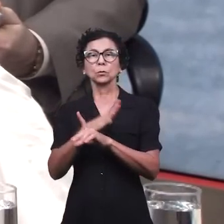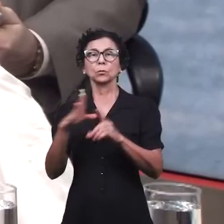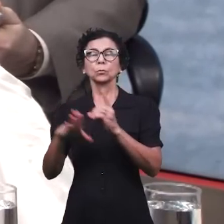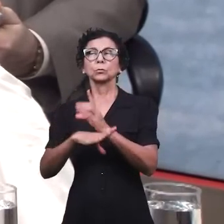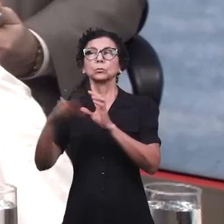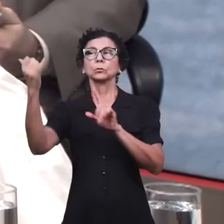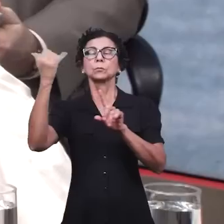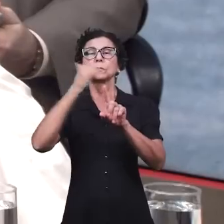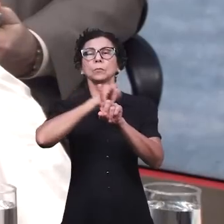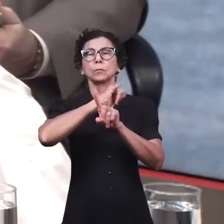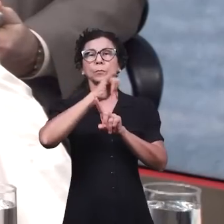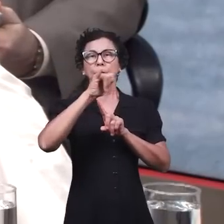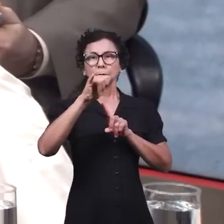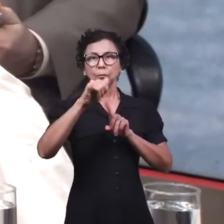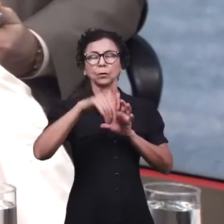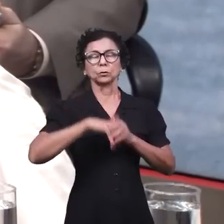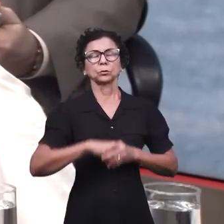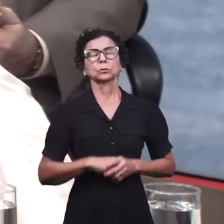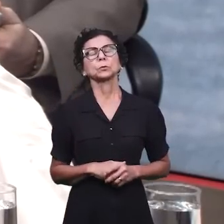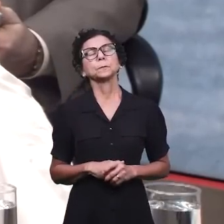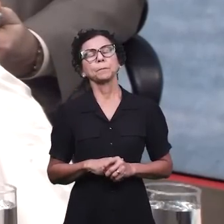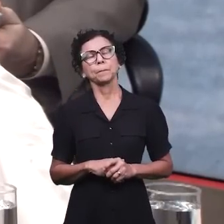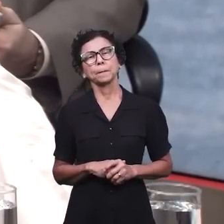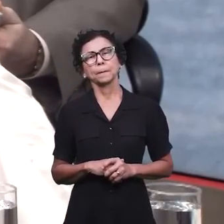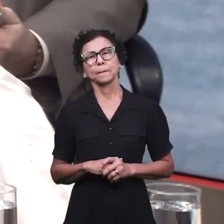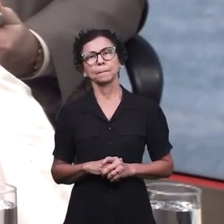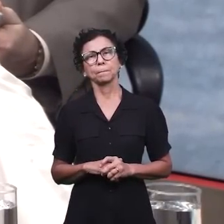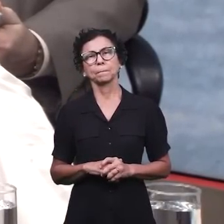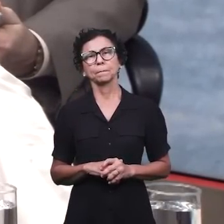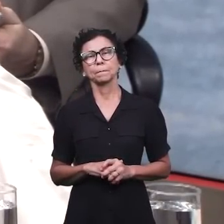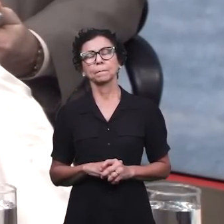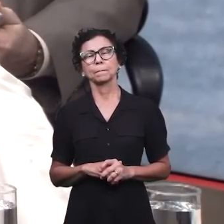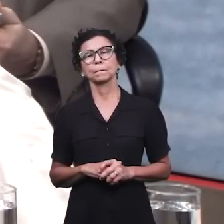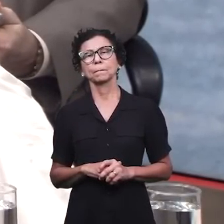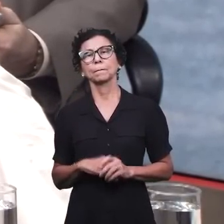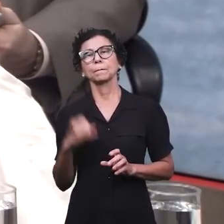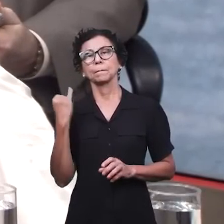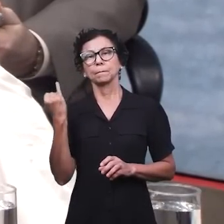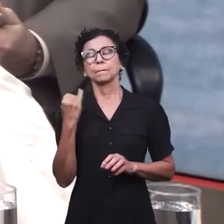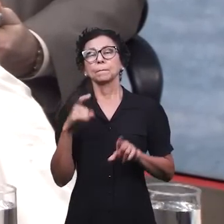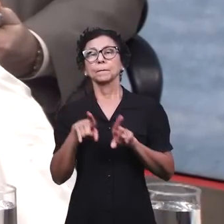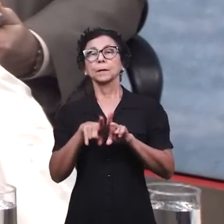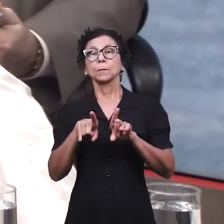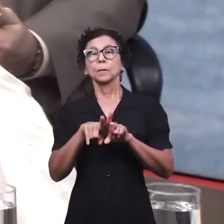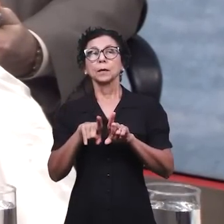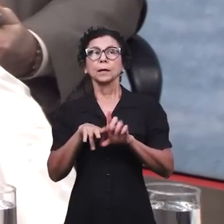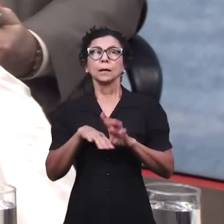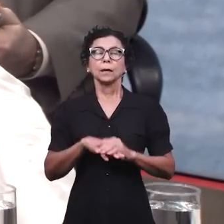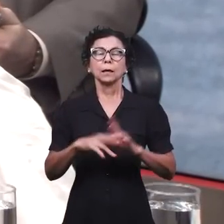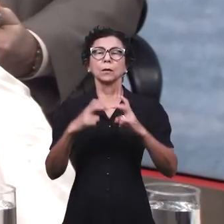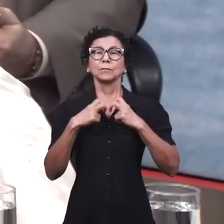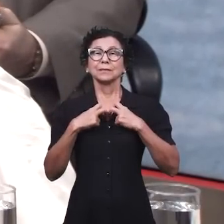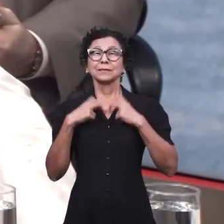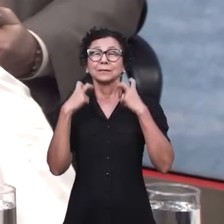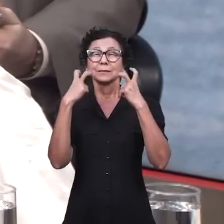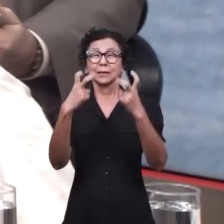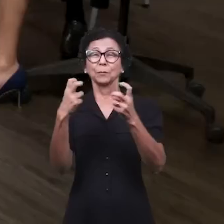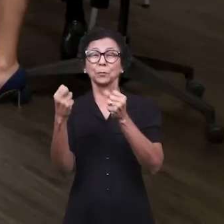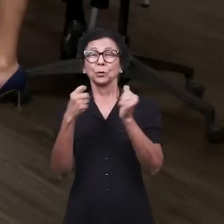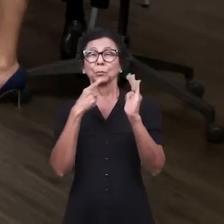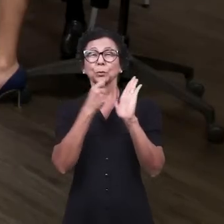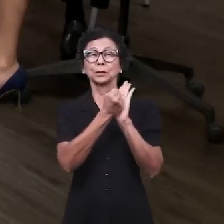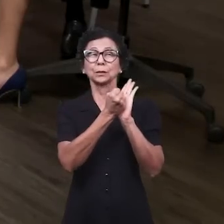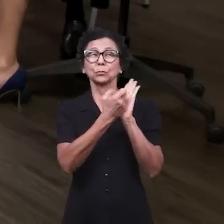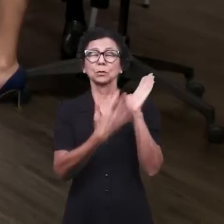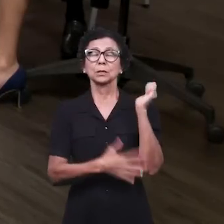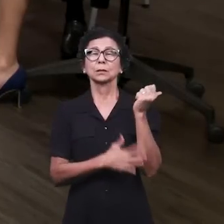culto, nós já clamávamos pelo sangue de Jesus, porque o clamor pelo sangue de Jesus foi a mudança logo nos